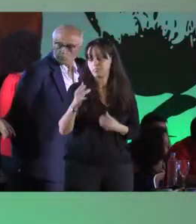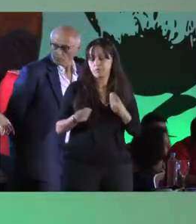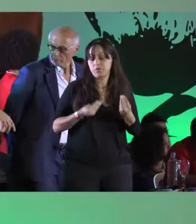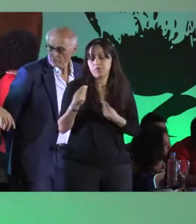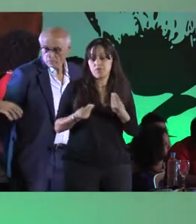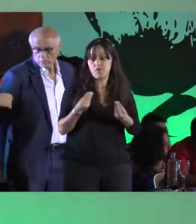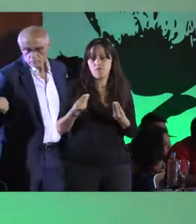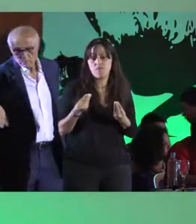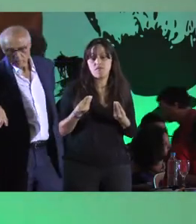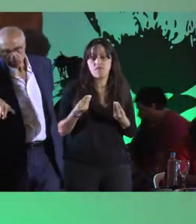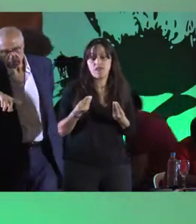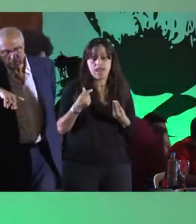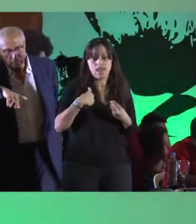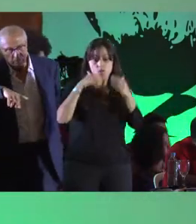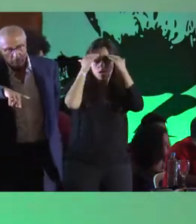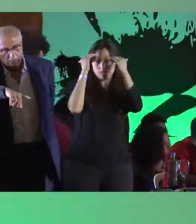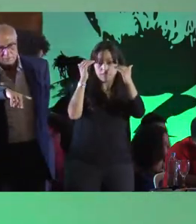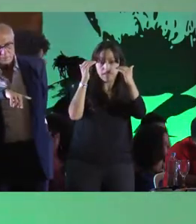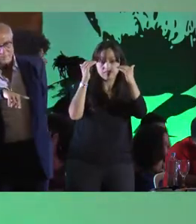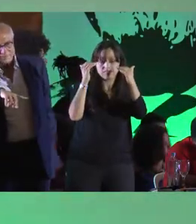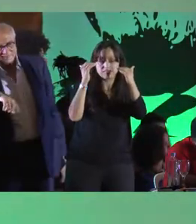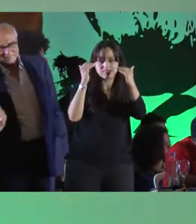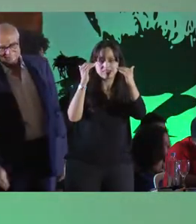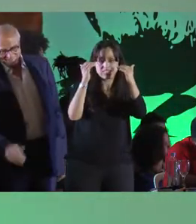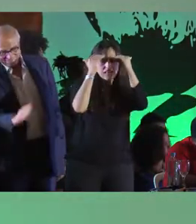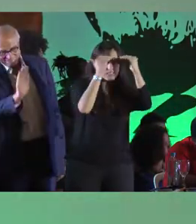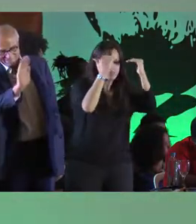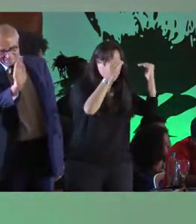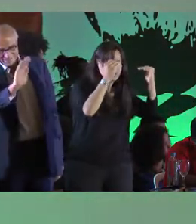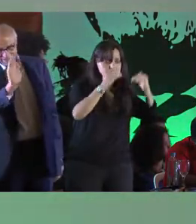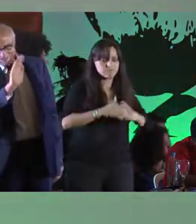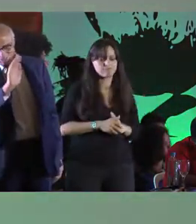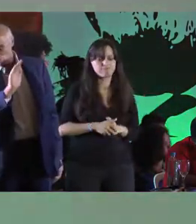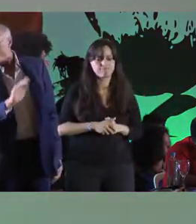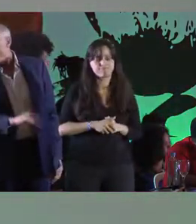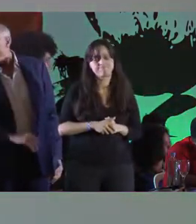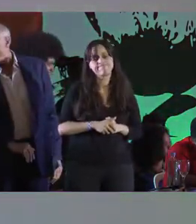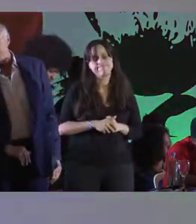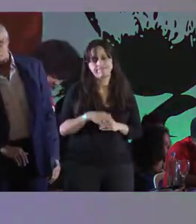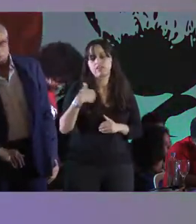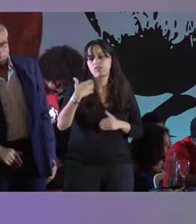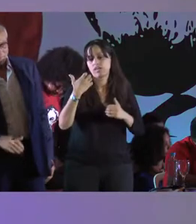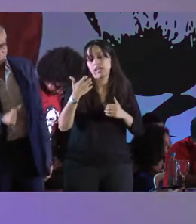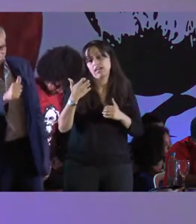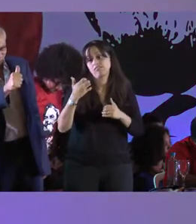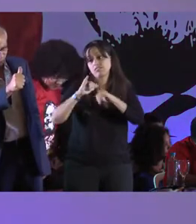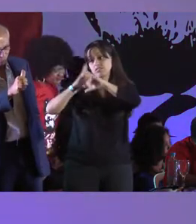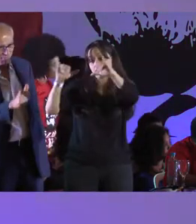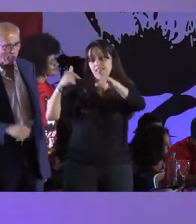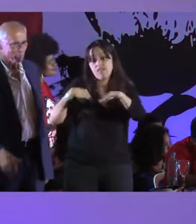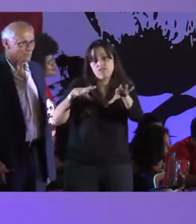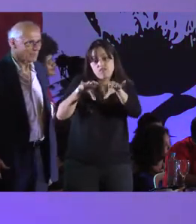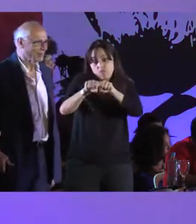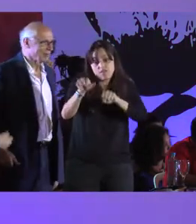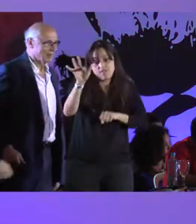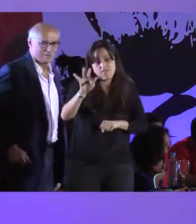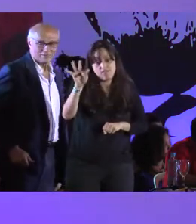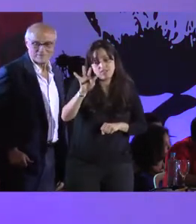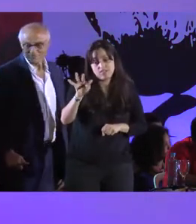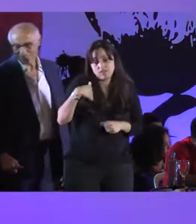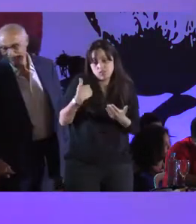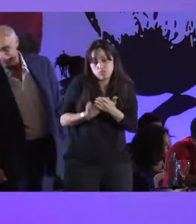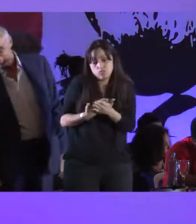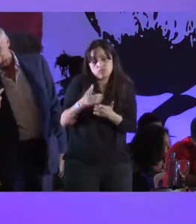gente que se respeita, eu quero dizer para eles: eu não tenho diploma universitário, eu não